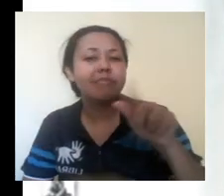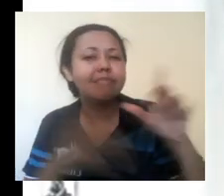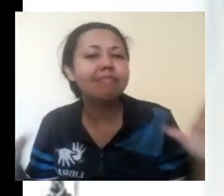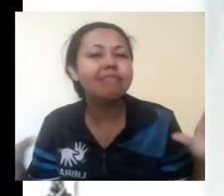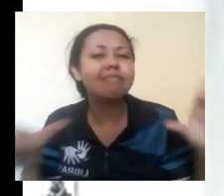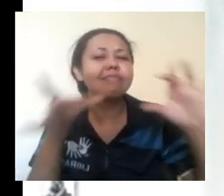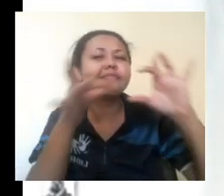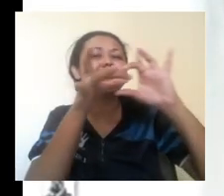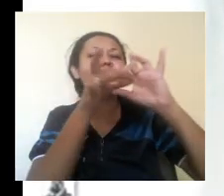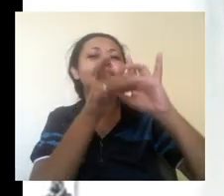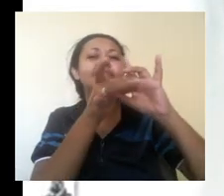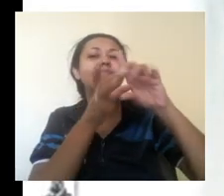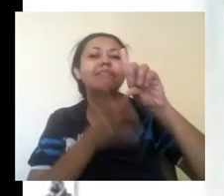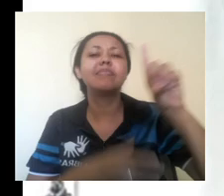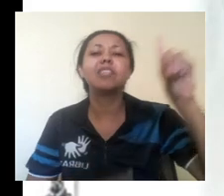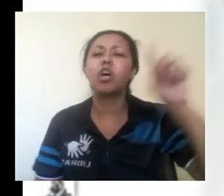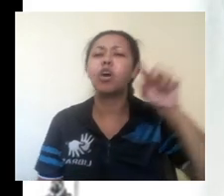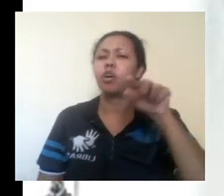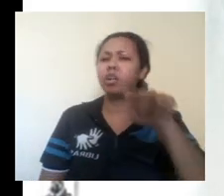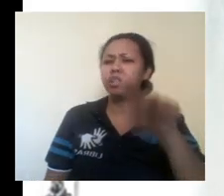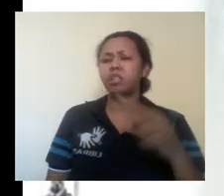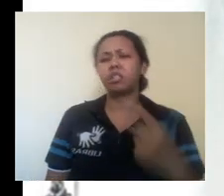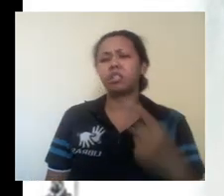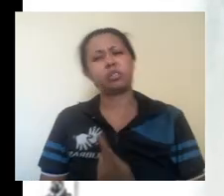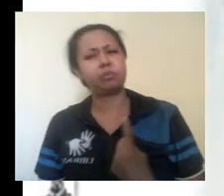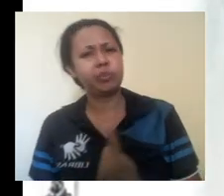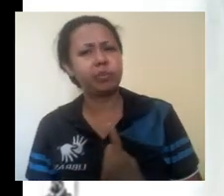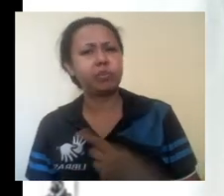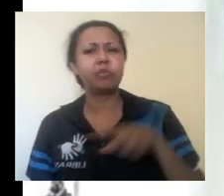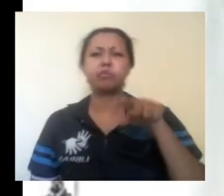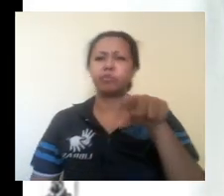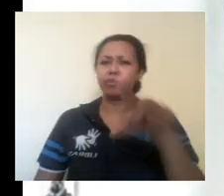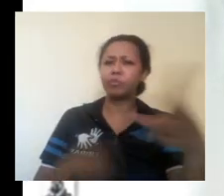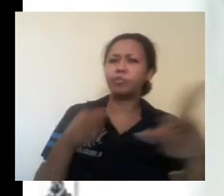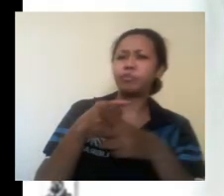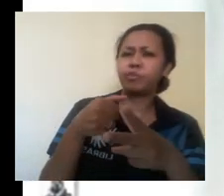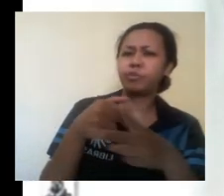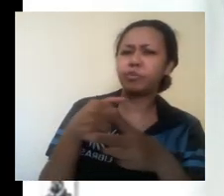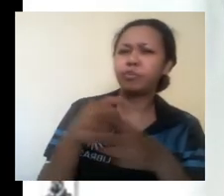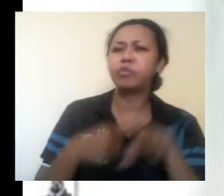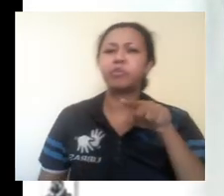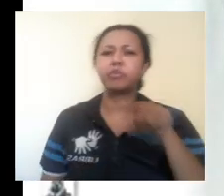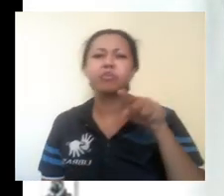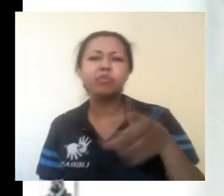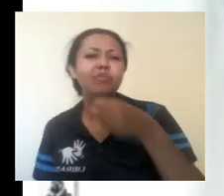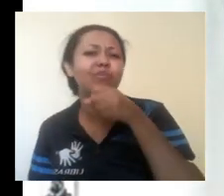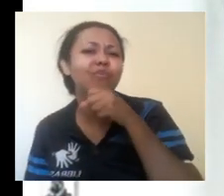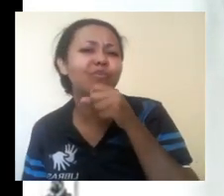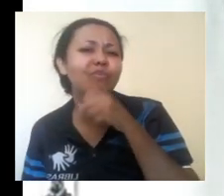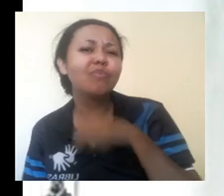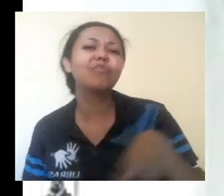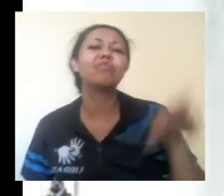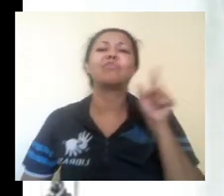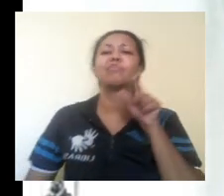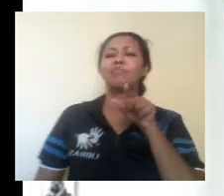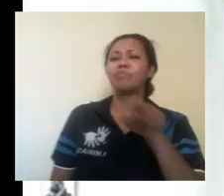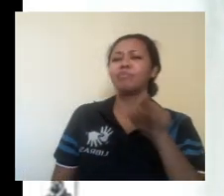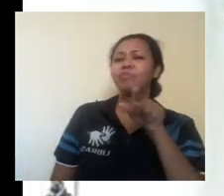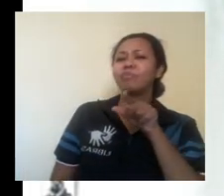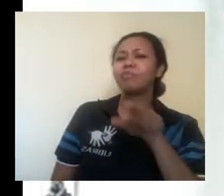que é solteira, que é casada, que é mãe solo, que é viúva, que é idosa, que está desejando ter um filho, isso é